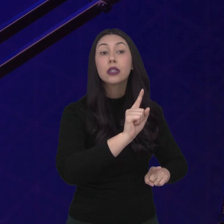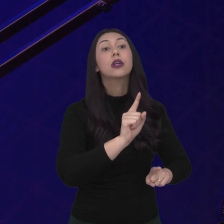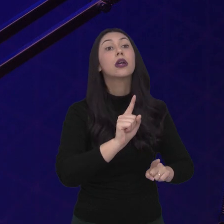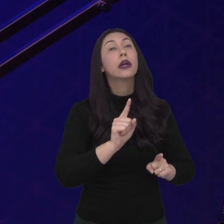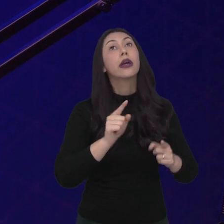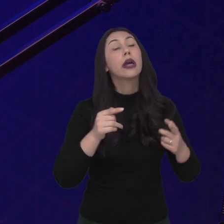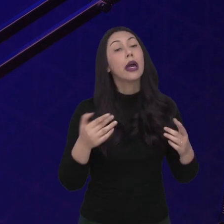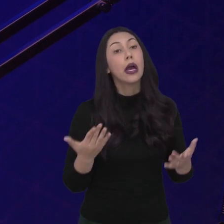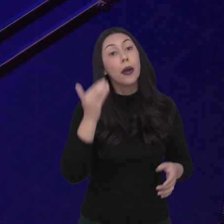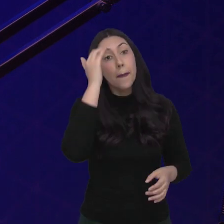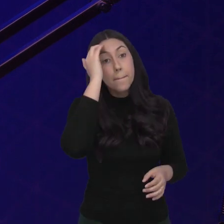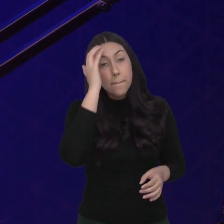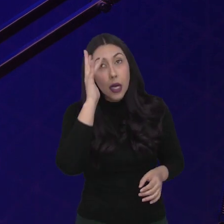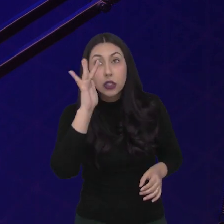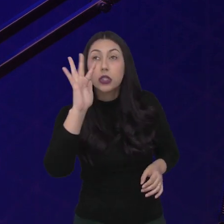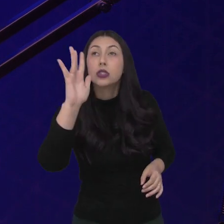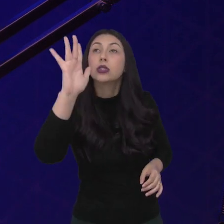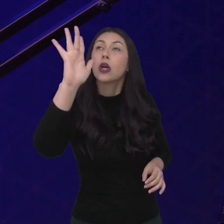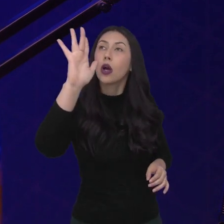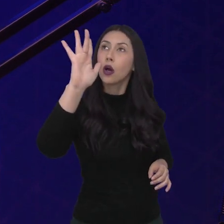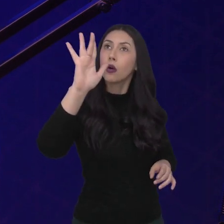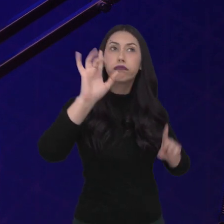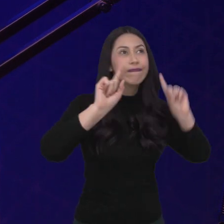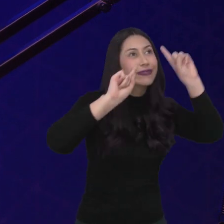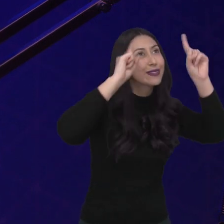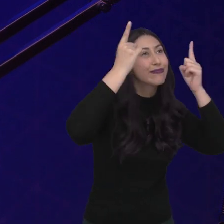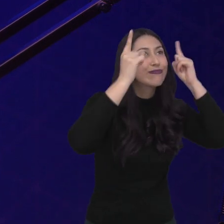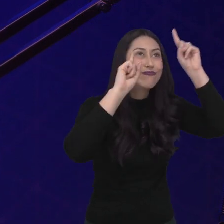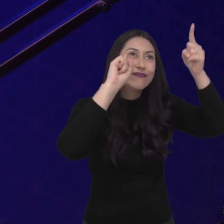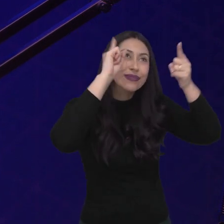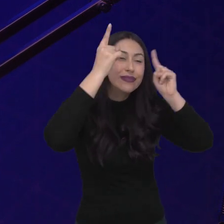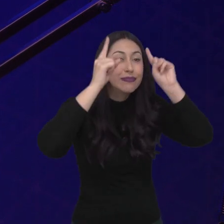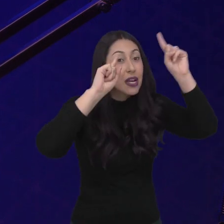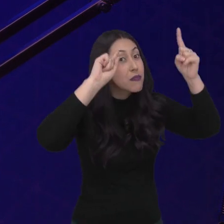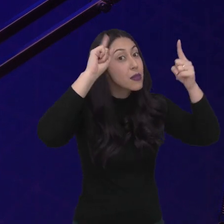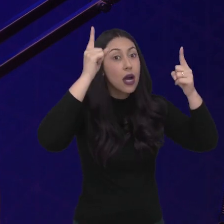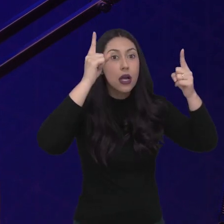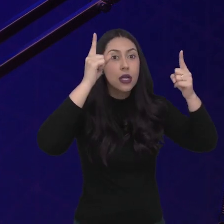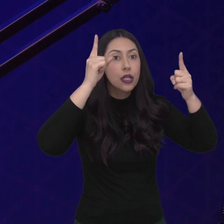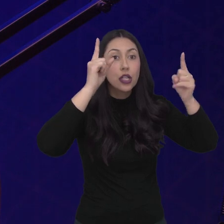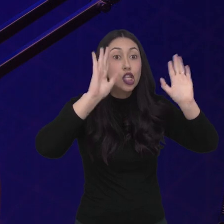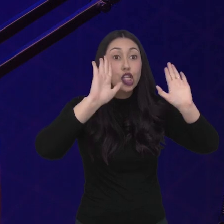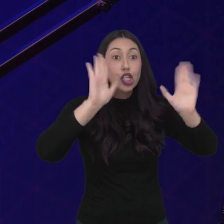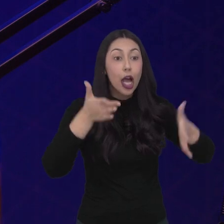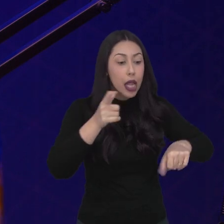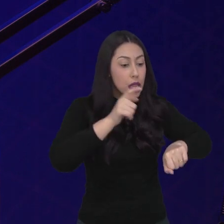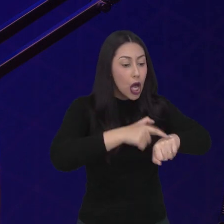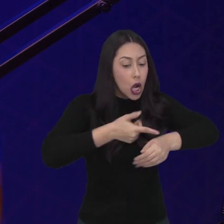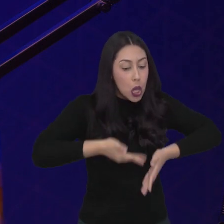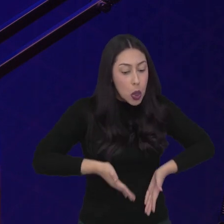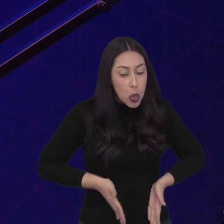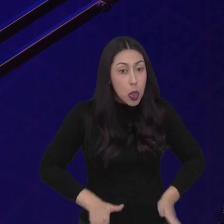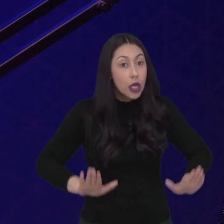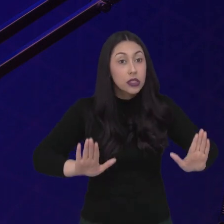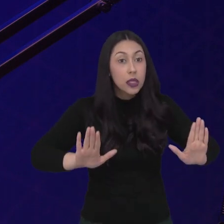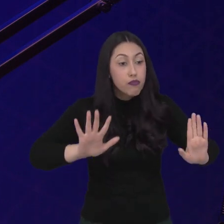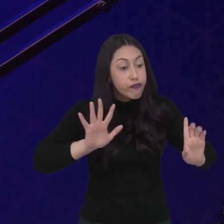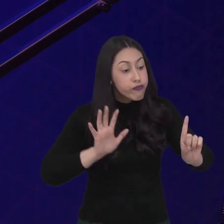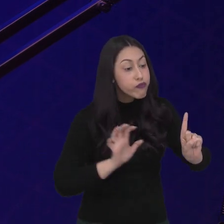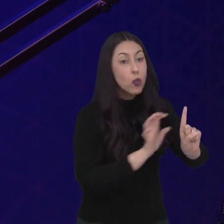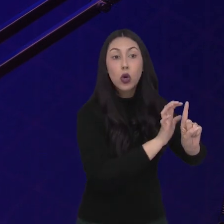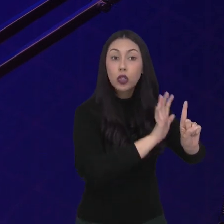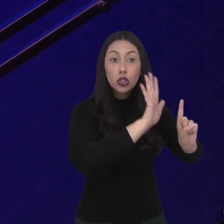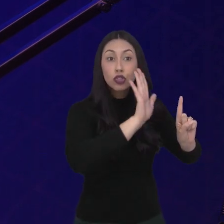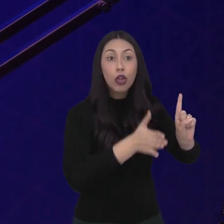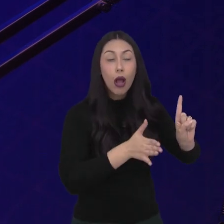falando no começo, né? A imaginação, a criatividade, elas são inerentes e são processos psíquicos